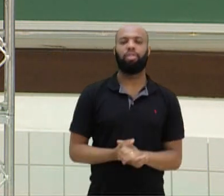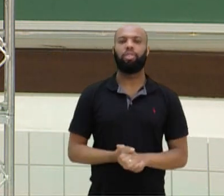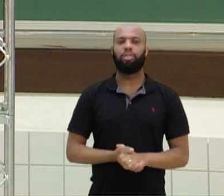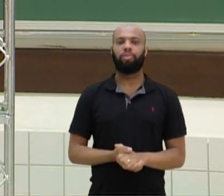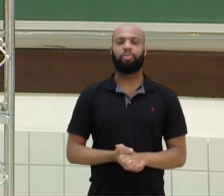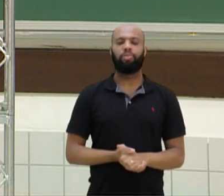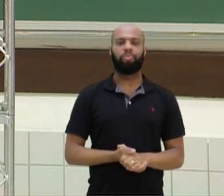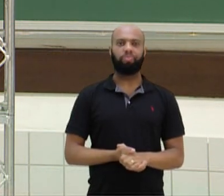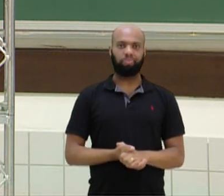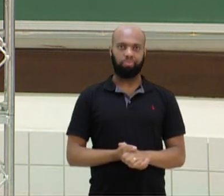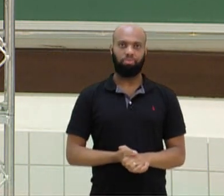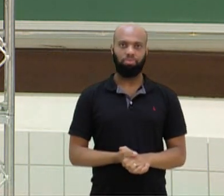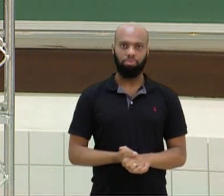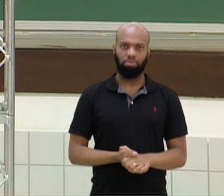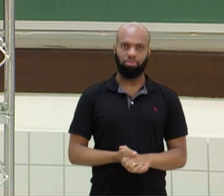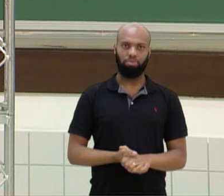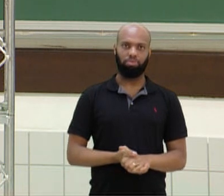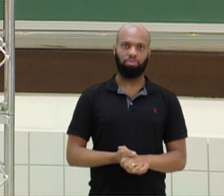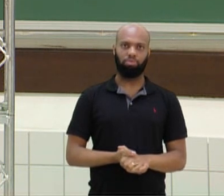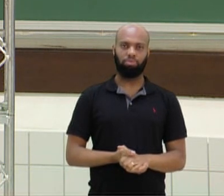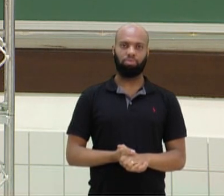raízes reais e iguais.